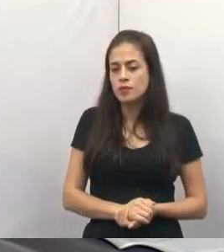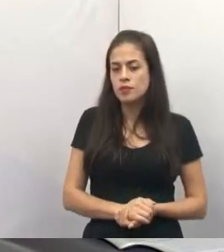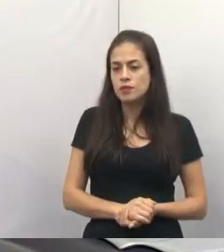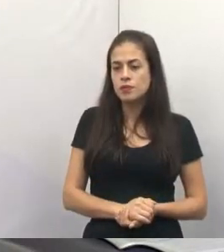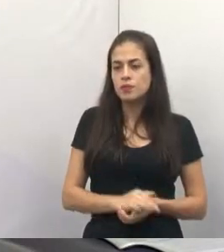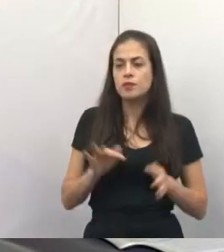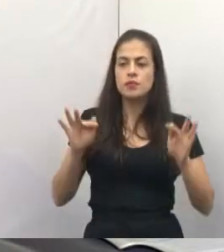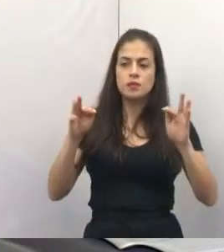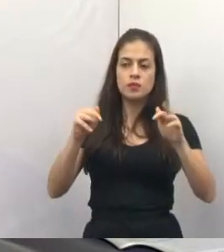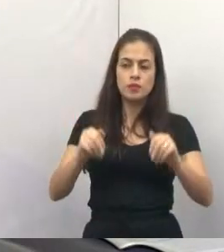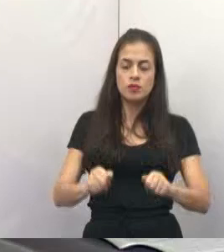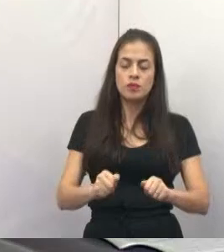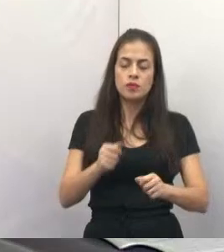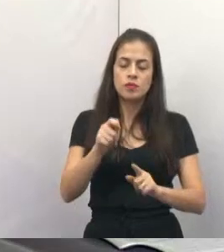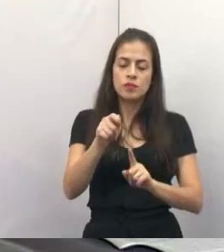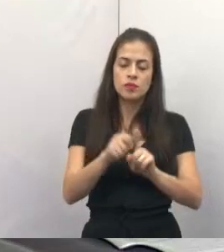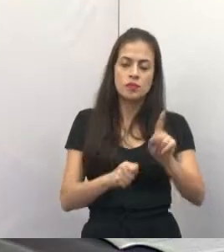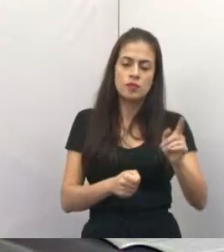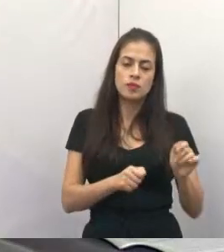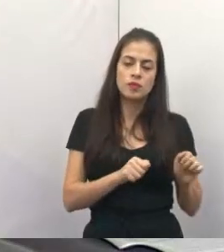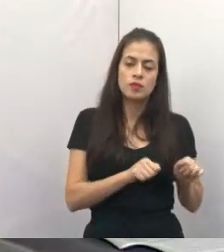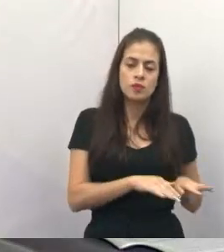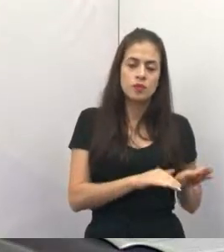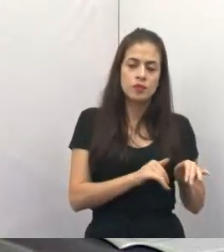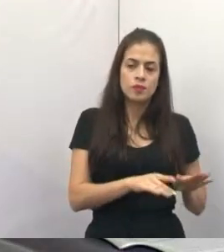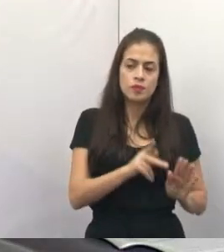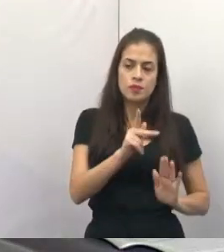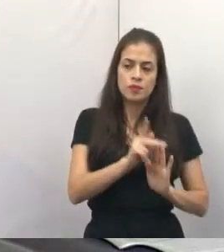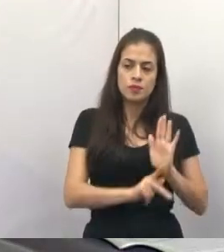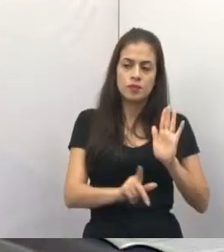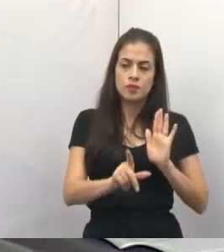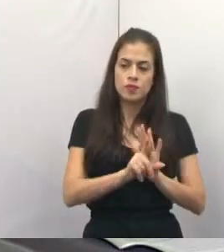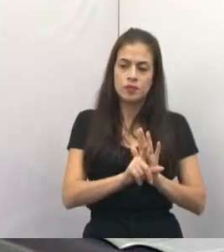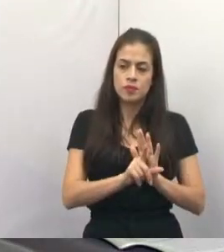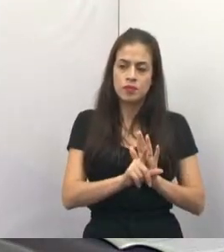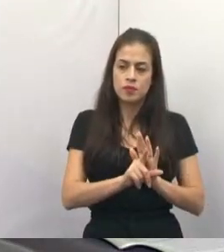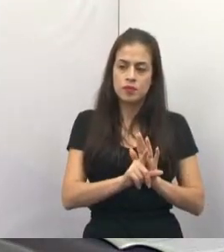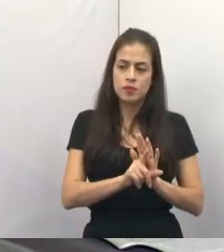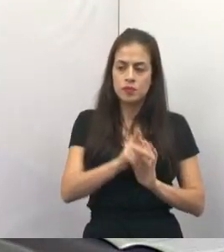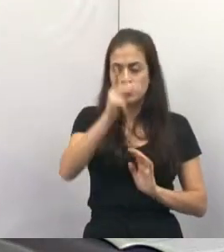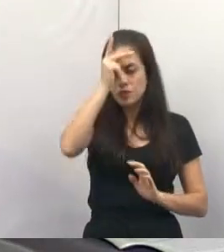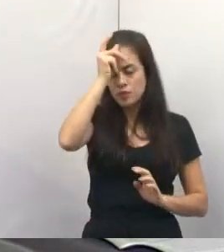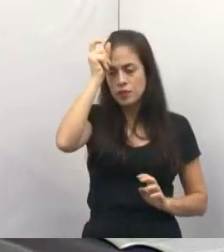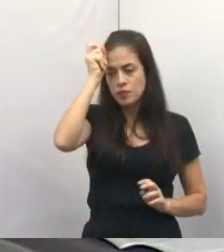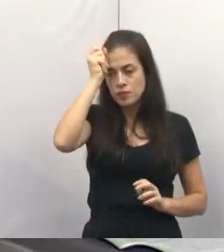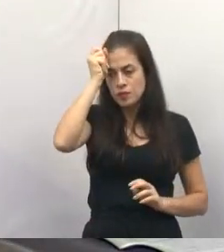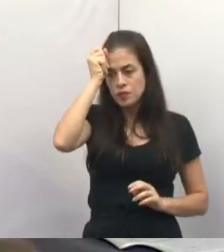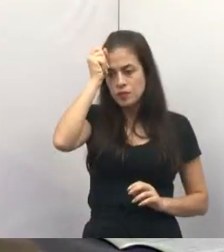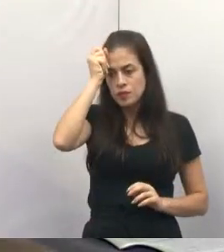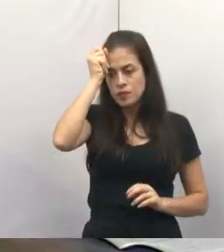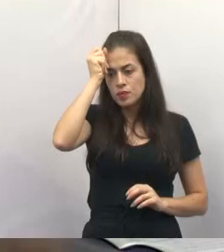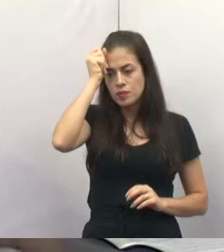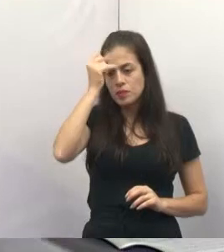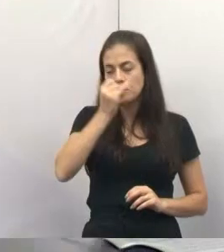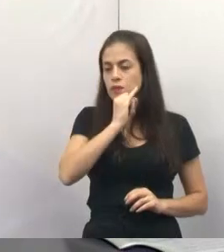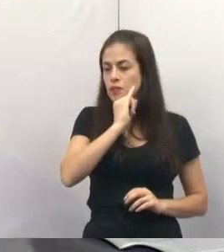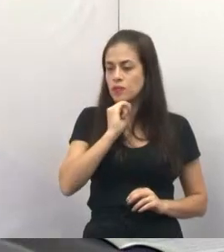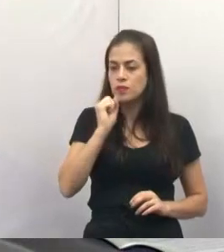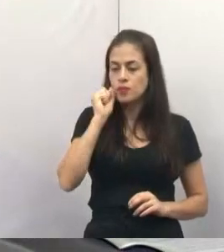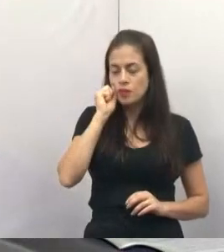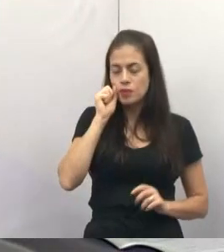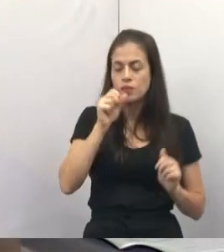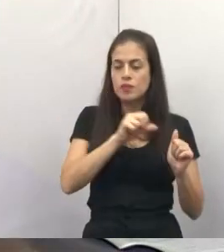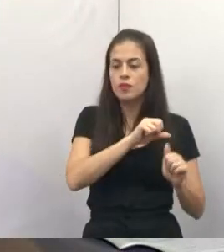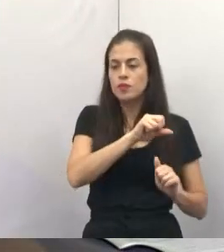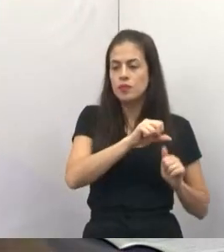no final do mês de setembro, um projeto de lei do prefeito Zé Santana, alterando a lei 4.997,